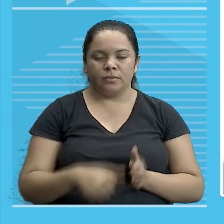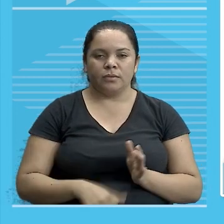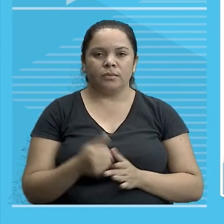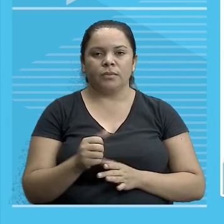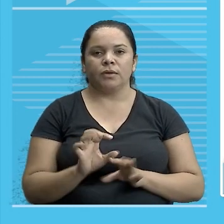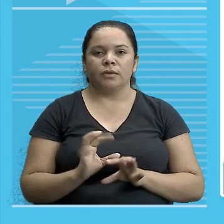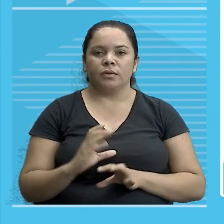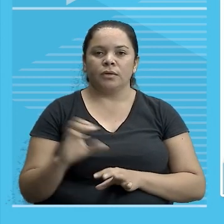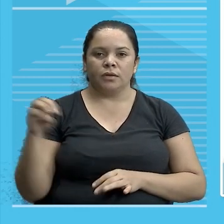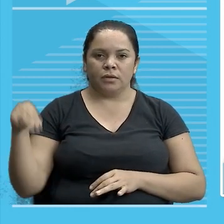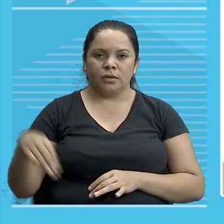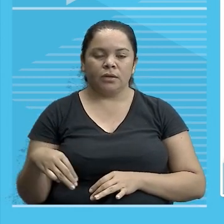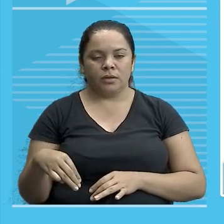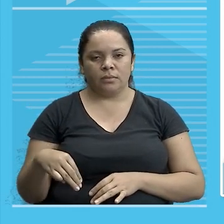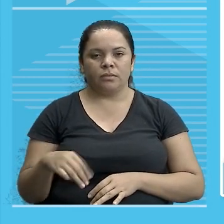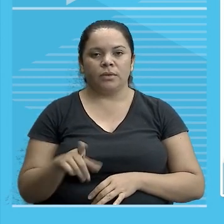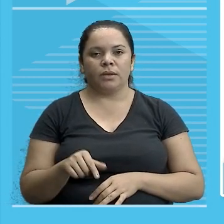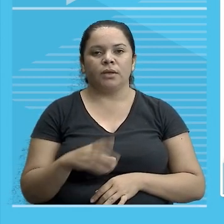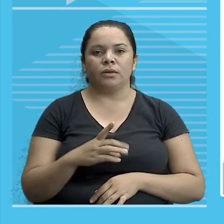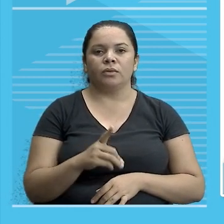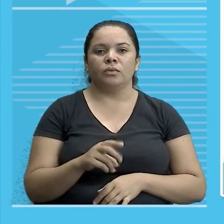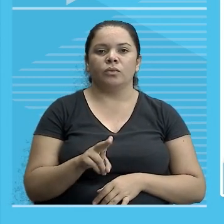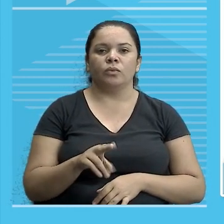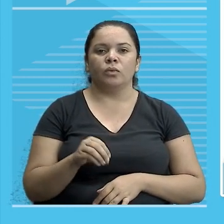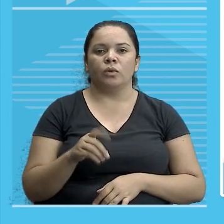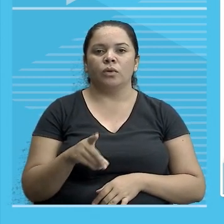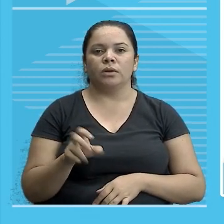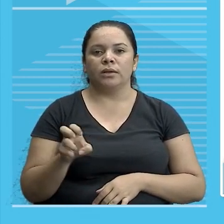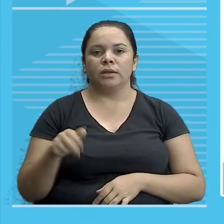o processo de digestão